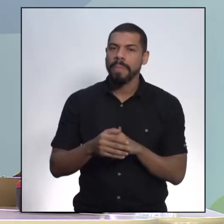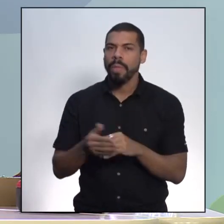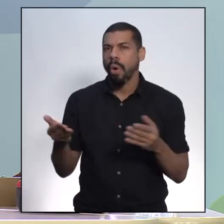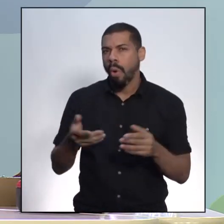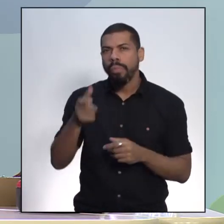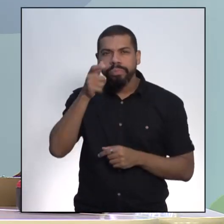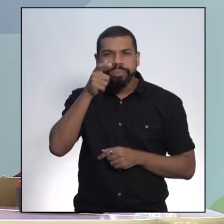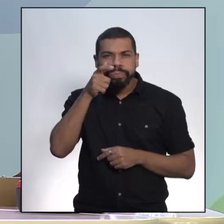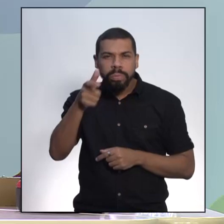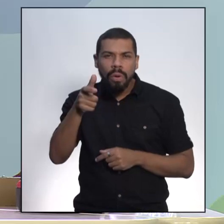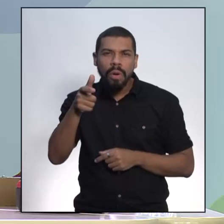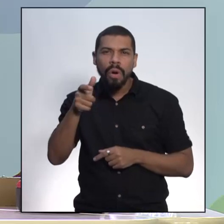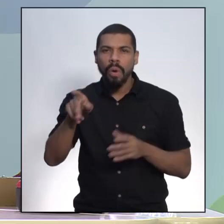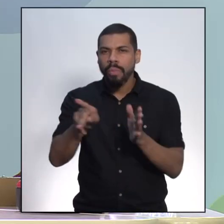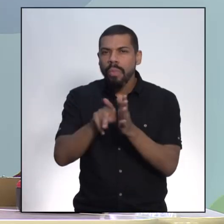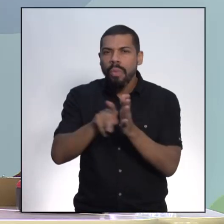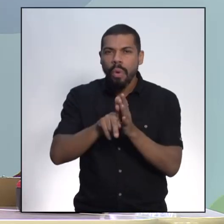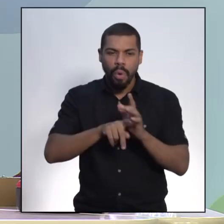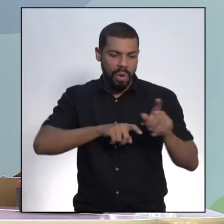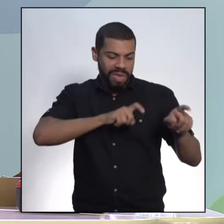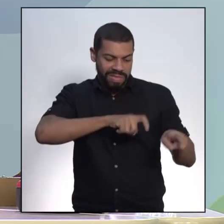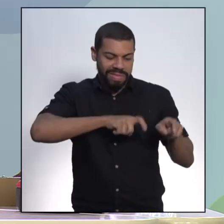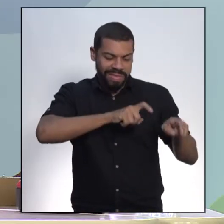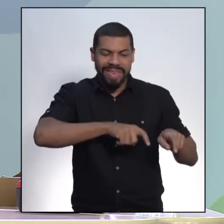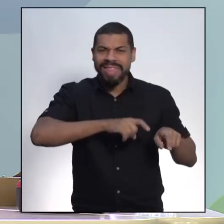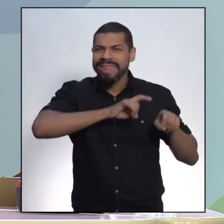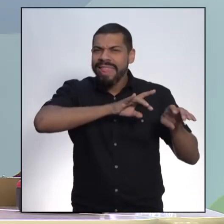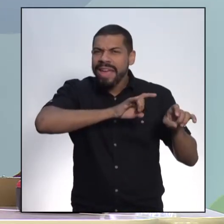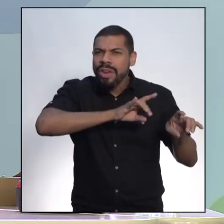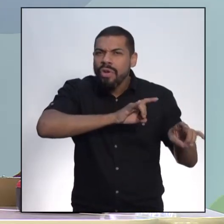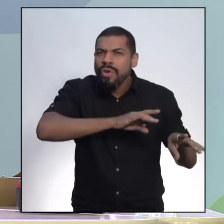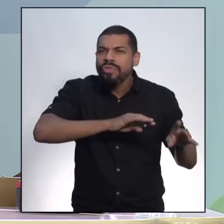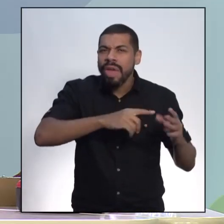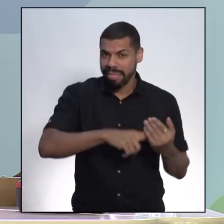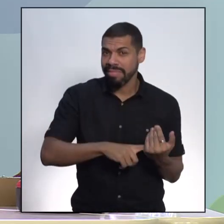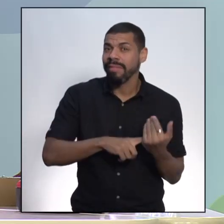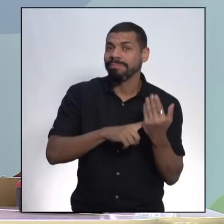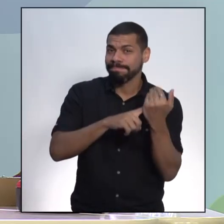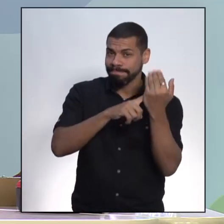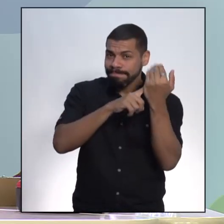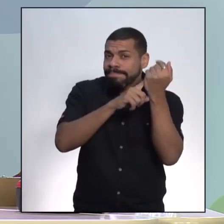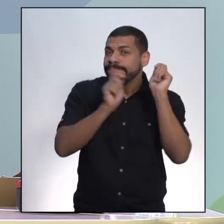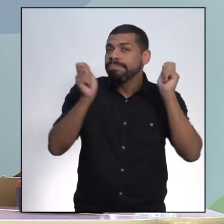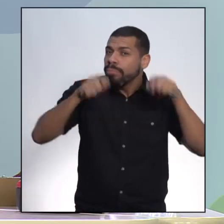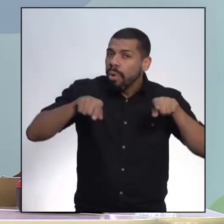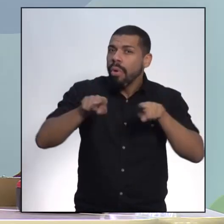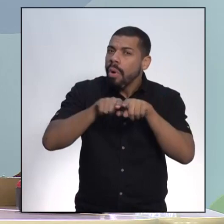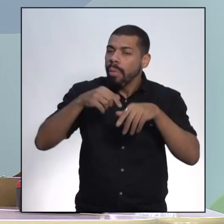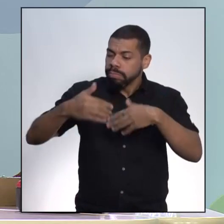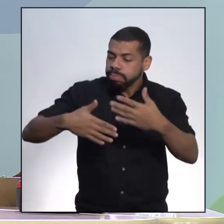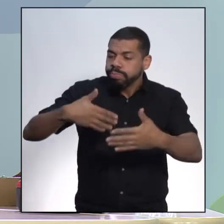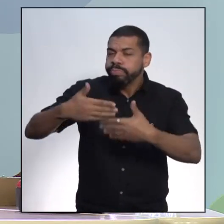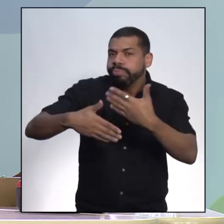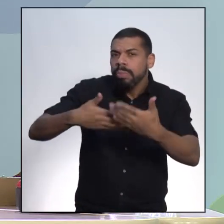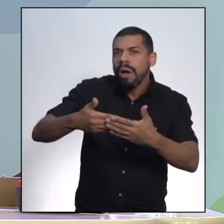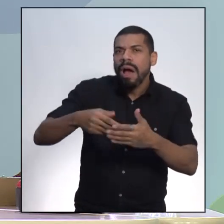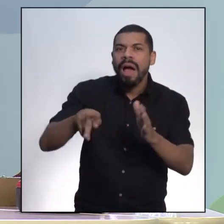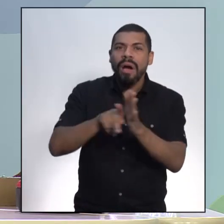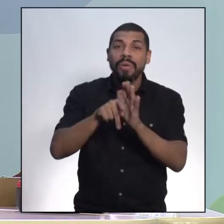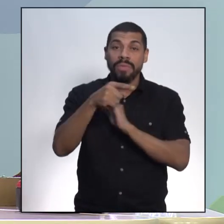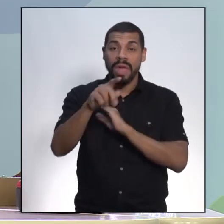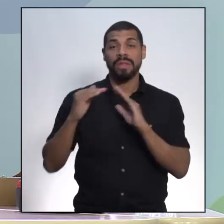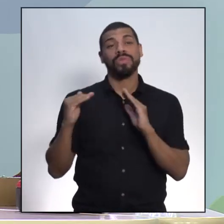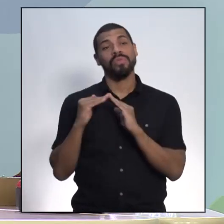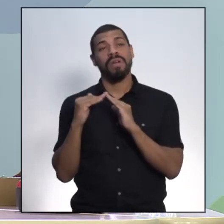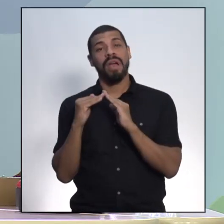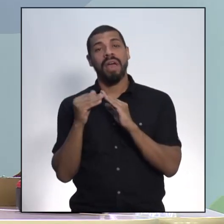programa voltado para a agricultura, a gente vai ver quanta técnica e quanta tecnologia tem para que, de repente, você esteja em casa recebendo o